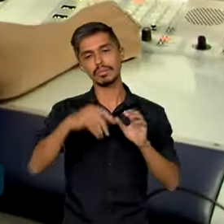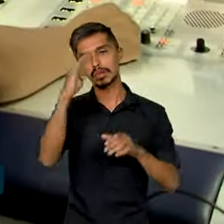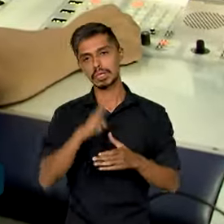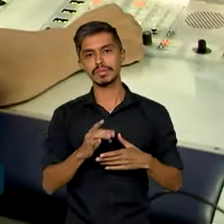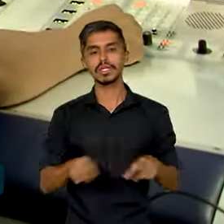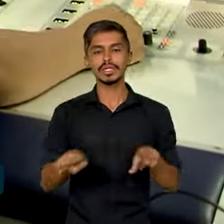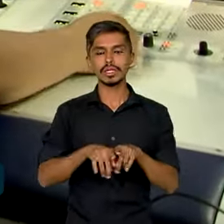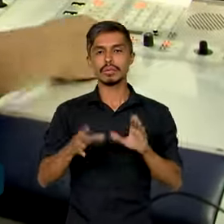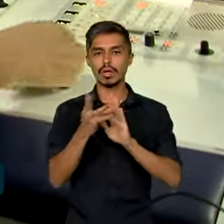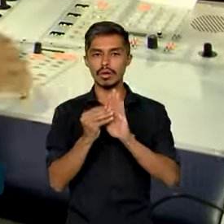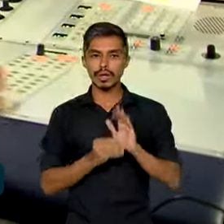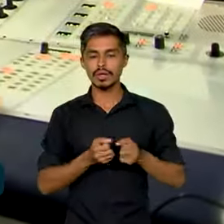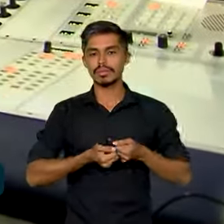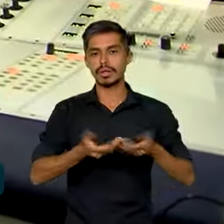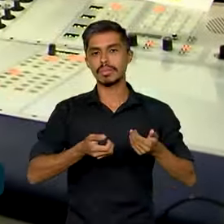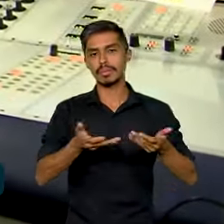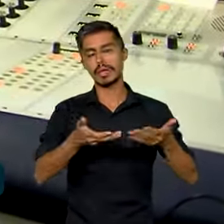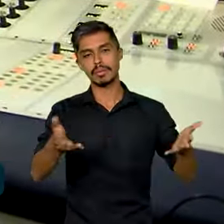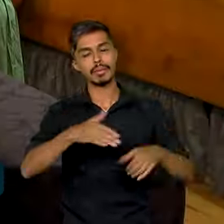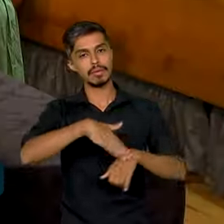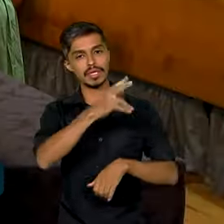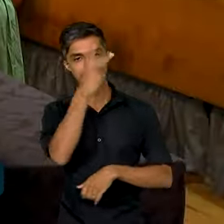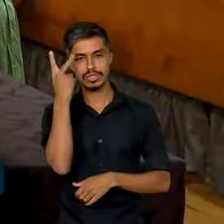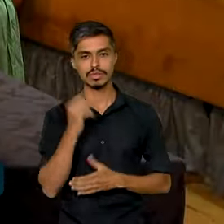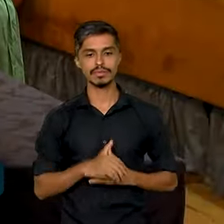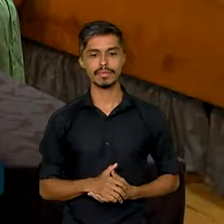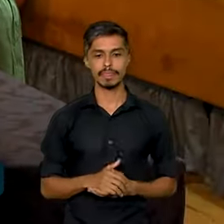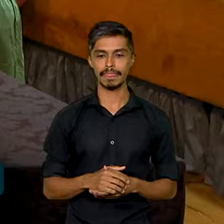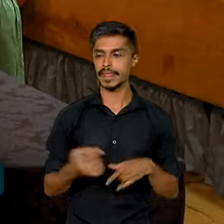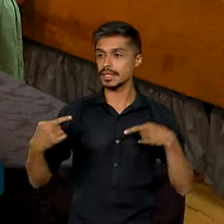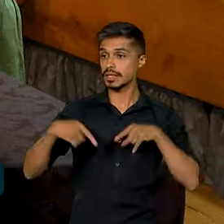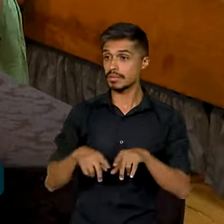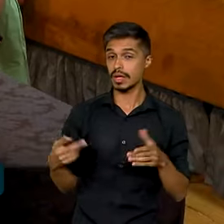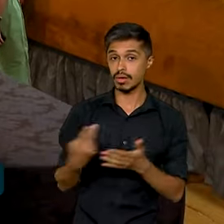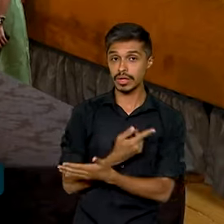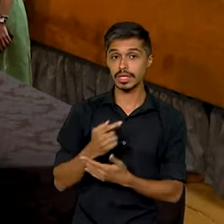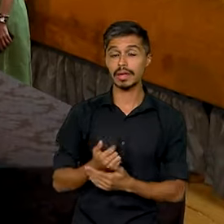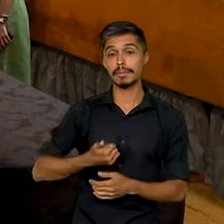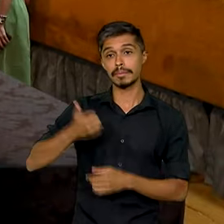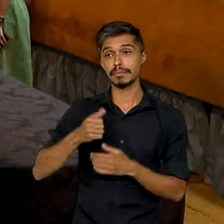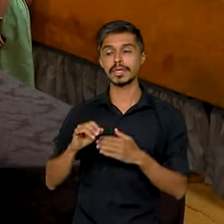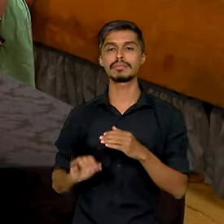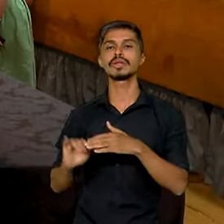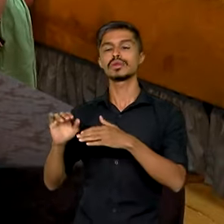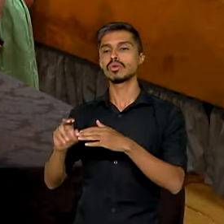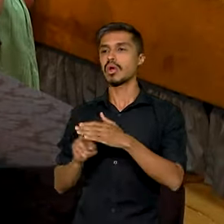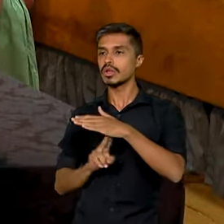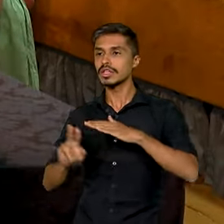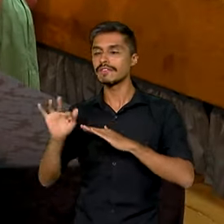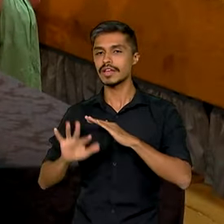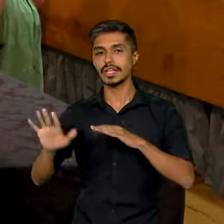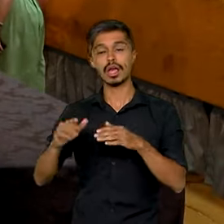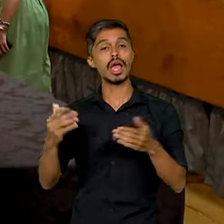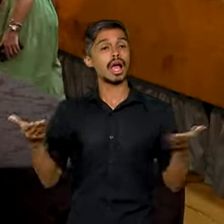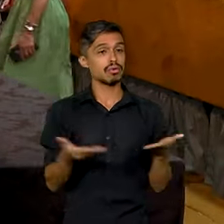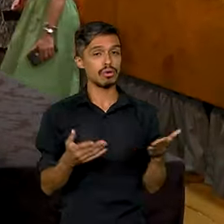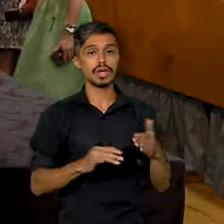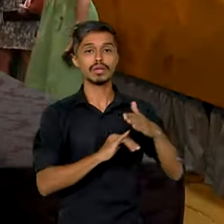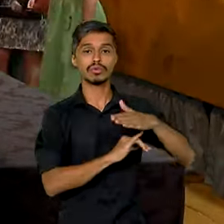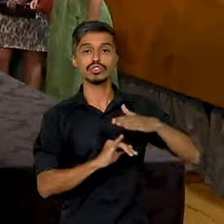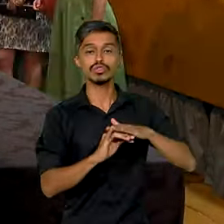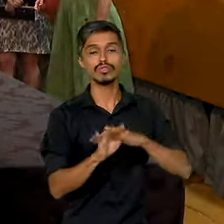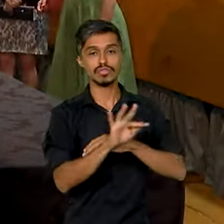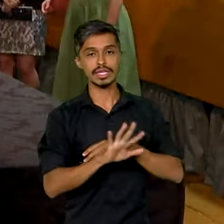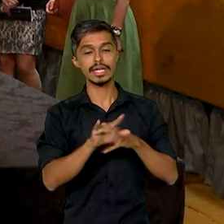conteúdo retransmitido para cada vez mais pessoas. Essa parceria, primeiro com as universidades federais, hoje com os institutos federais